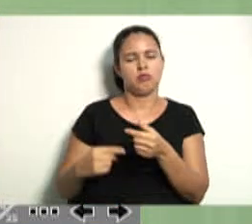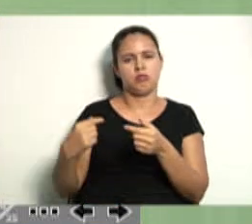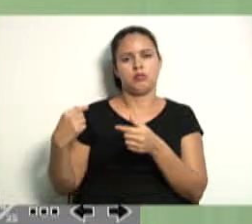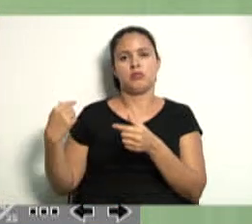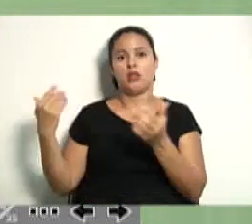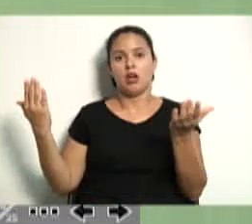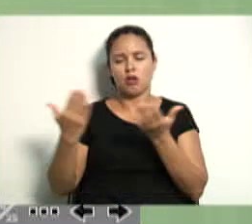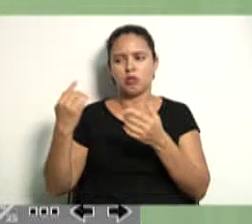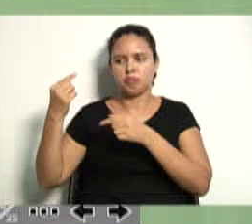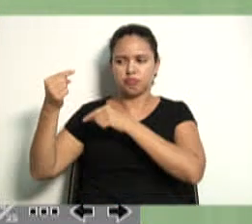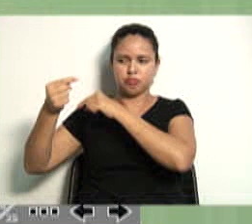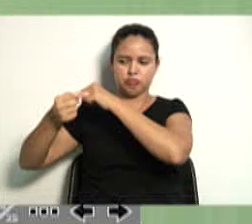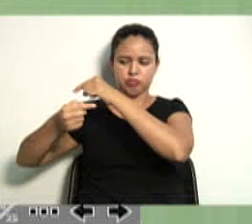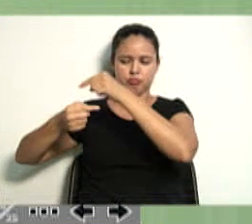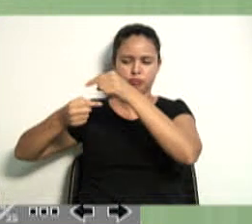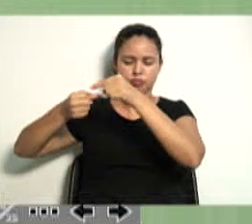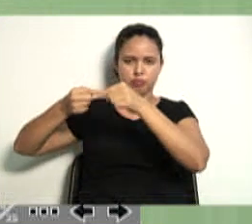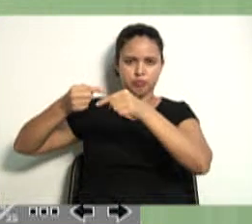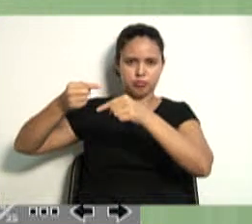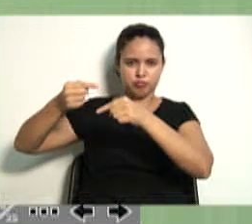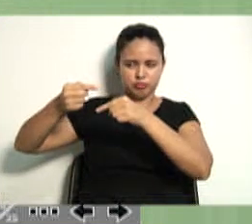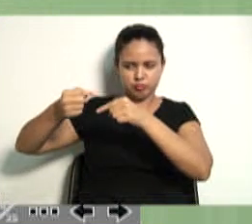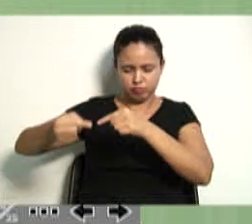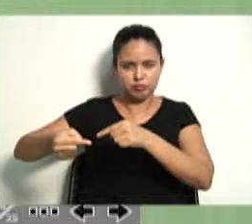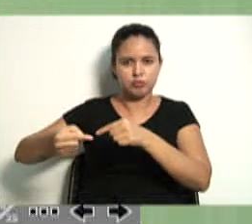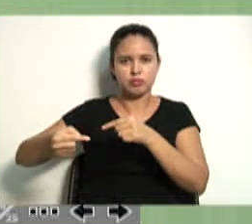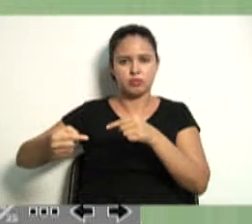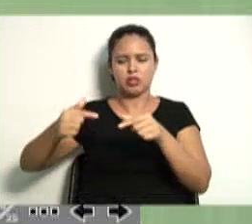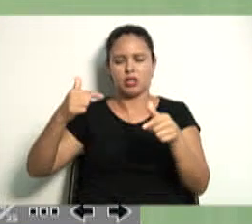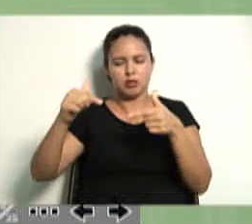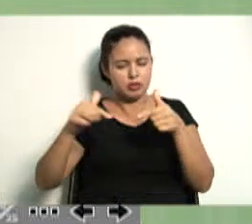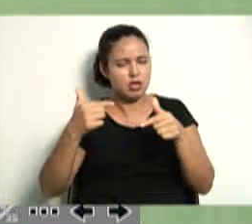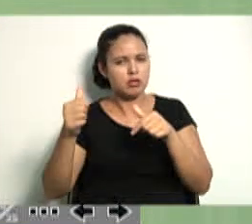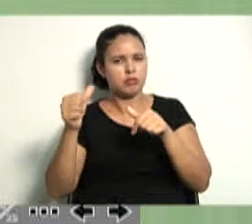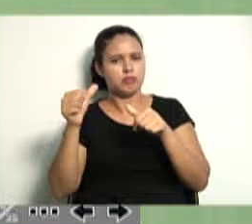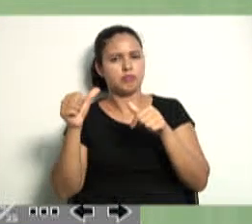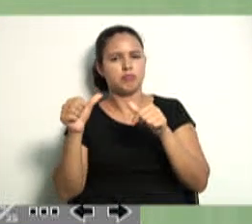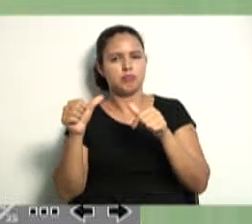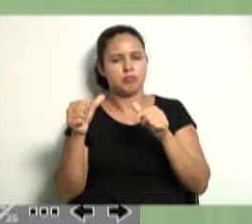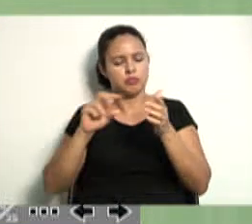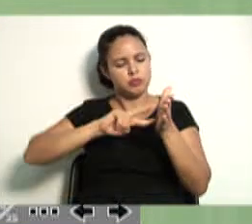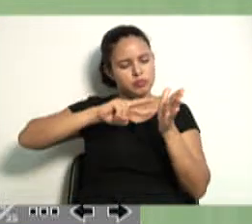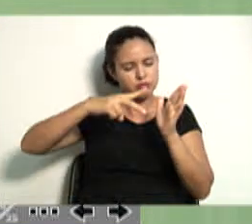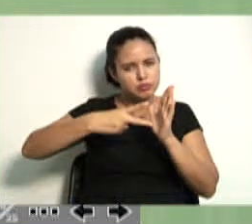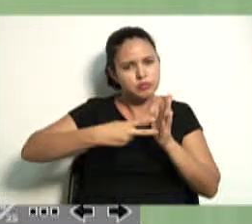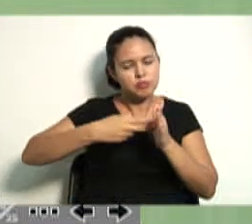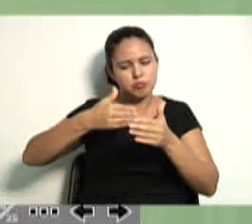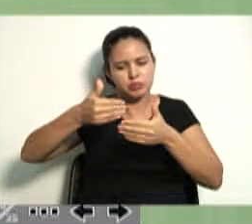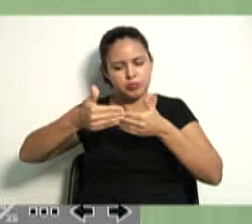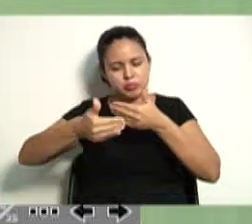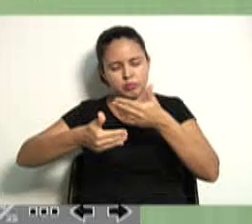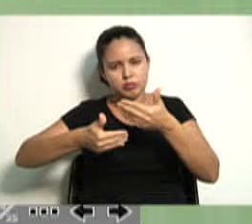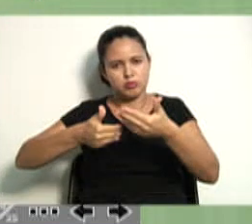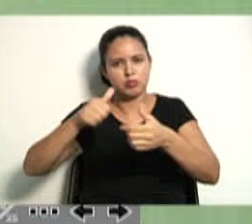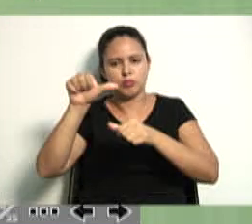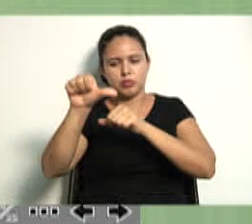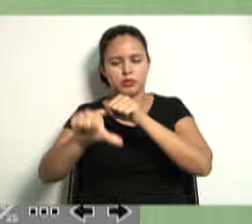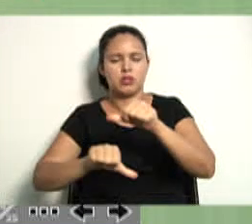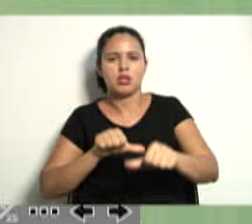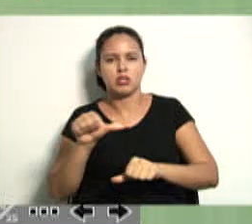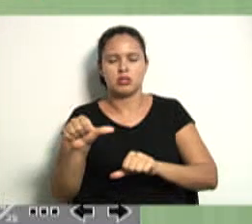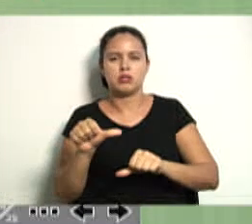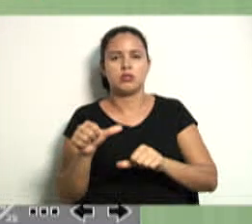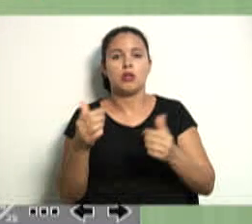Moderna que seu significado começou a se modificar. Hoje, o trabalho tem a multiplicidade